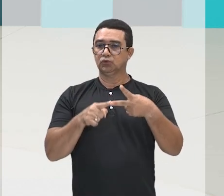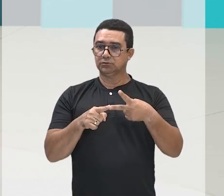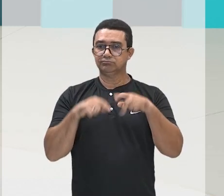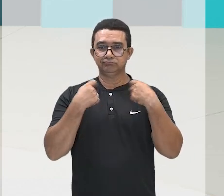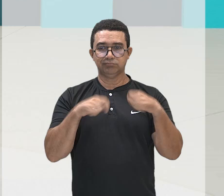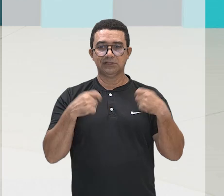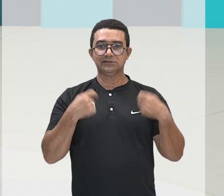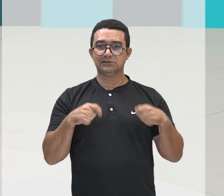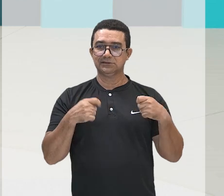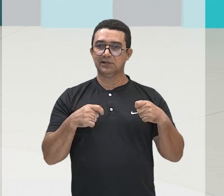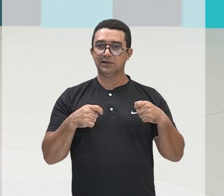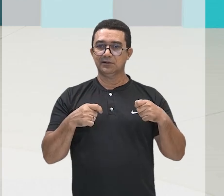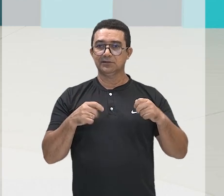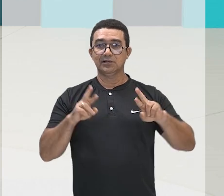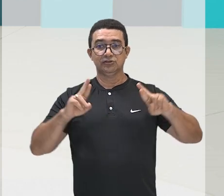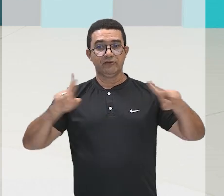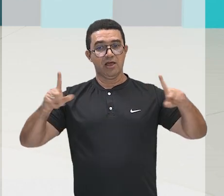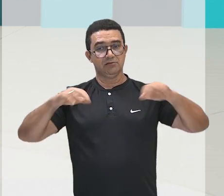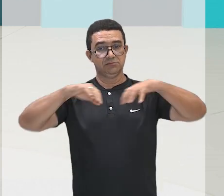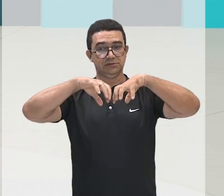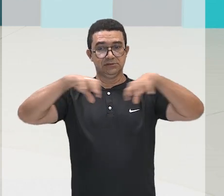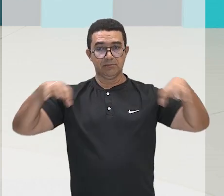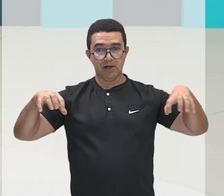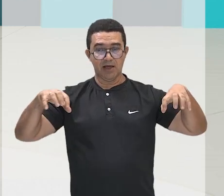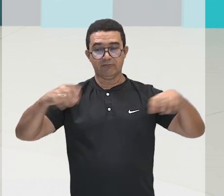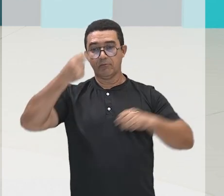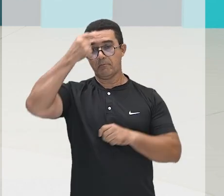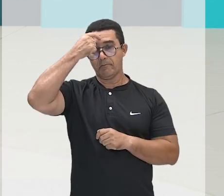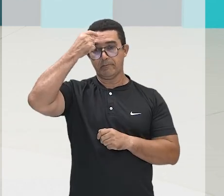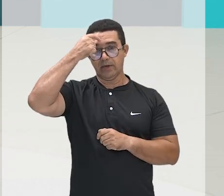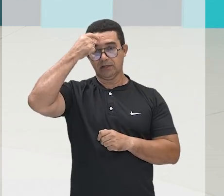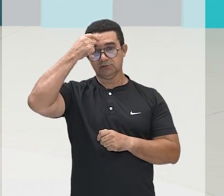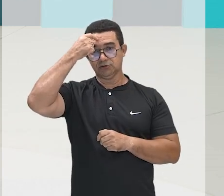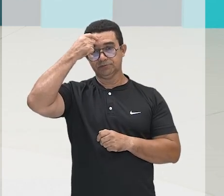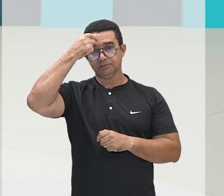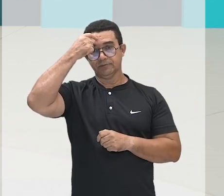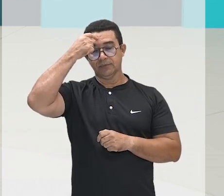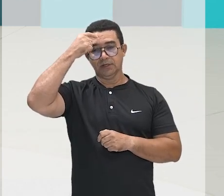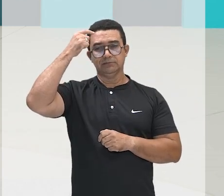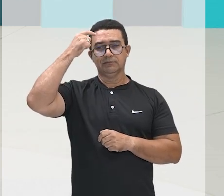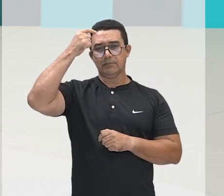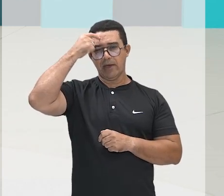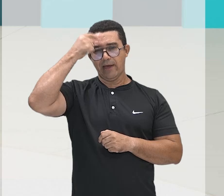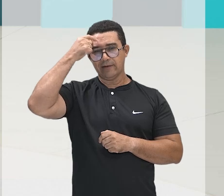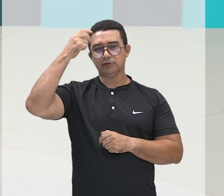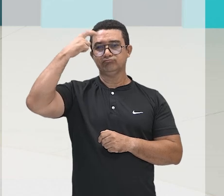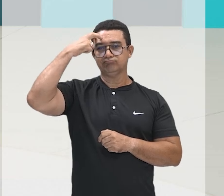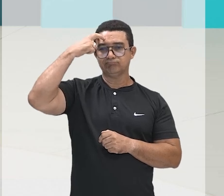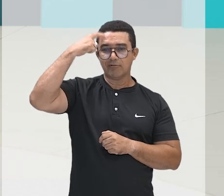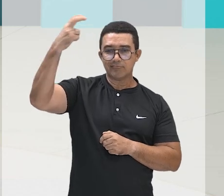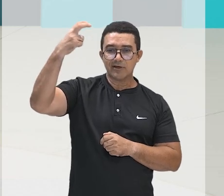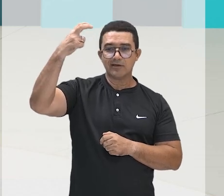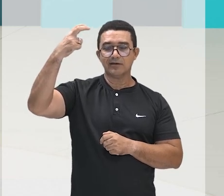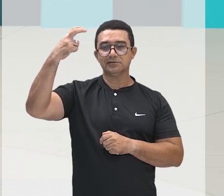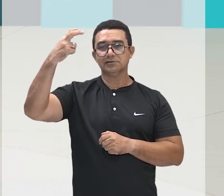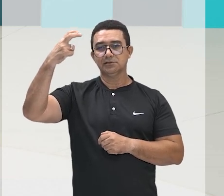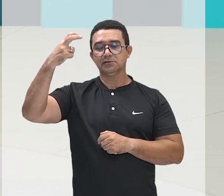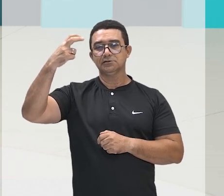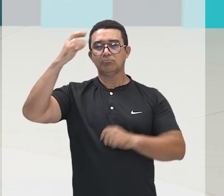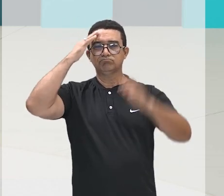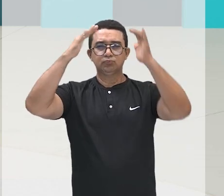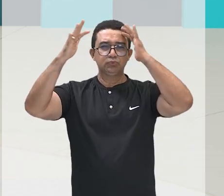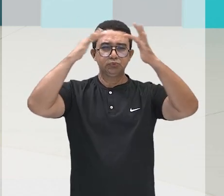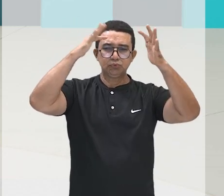coisa diferente e separada. A mente, a nossa inteligência, a nossa